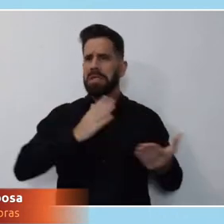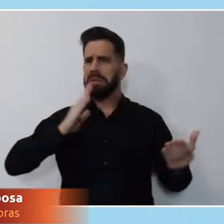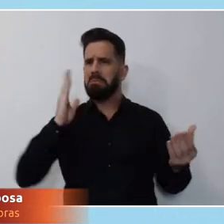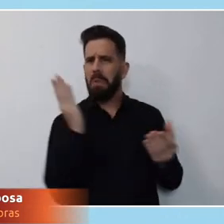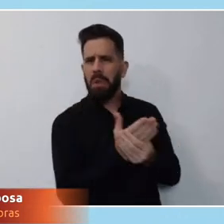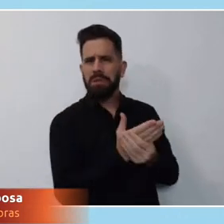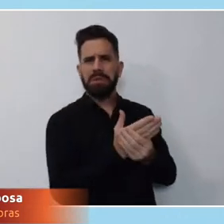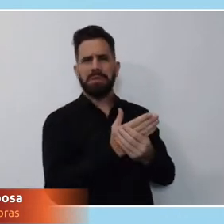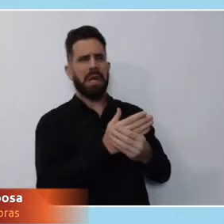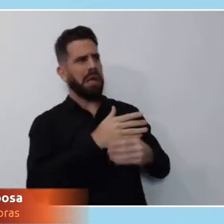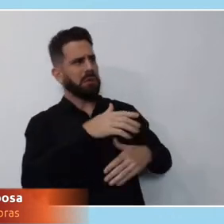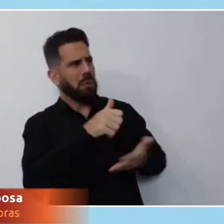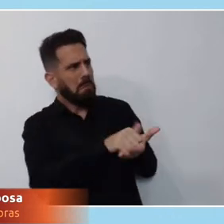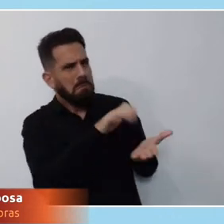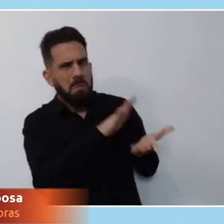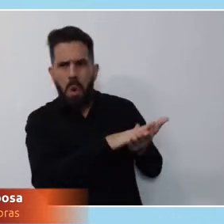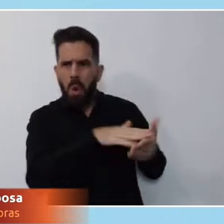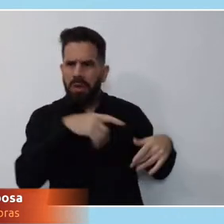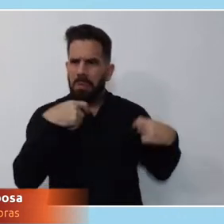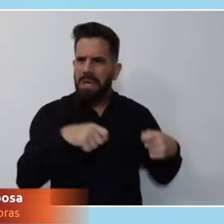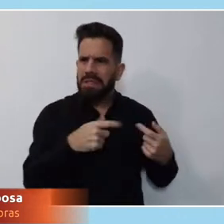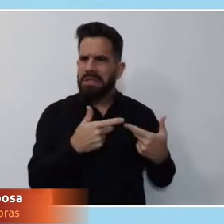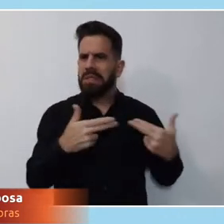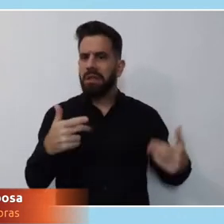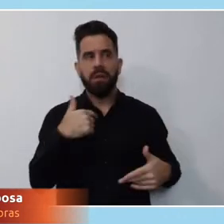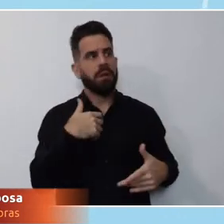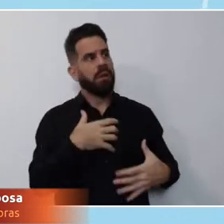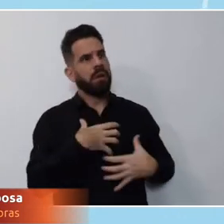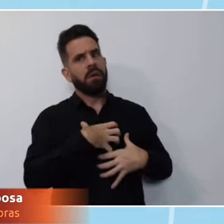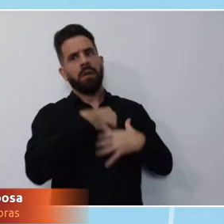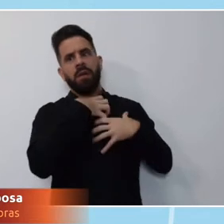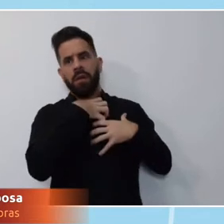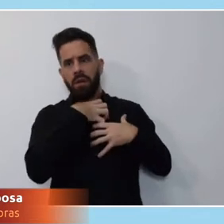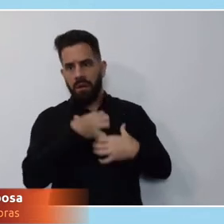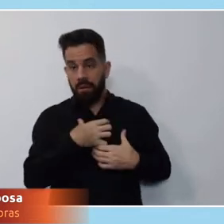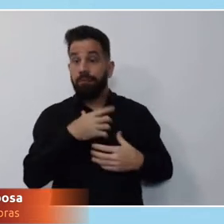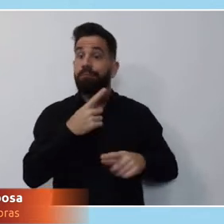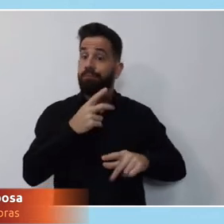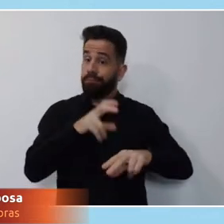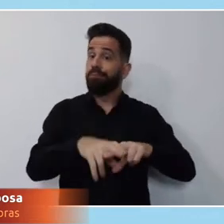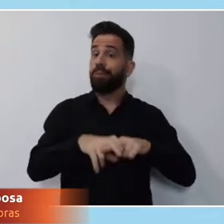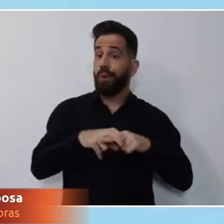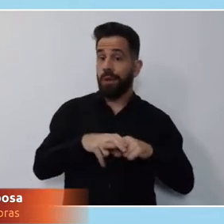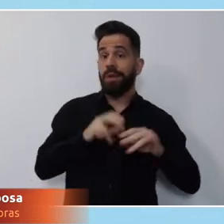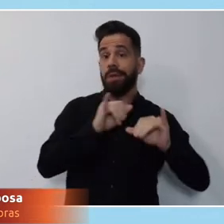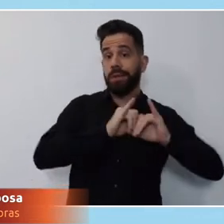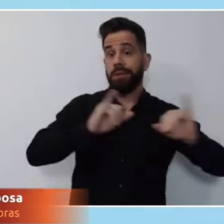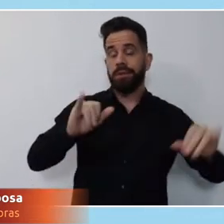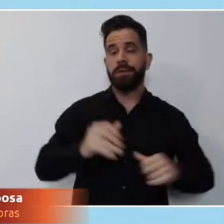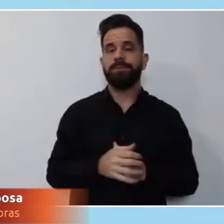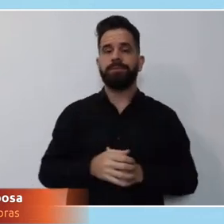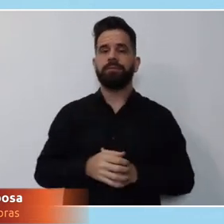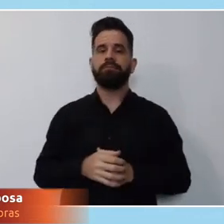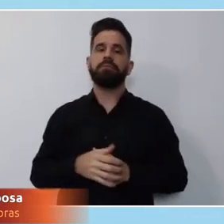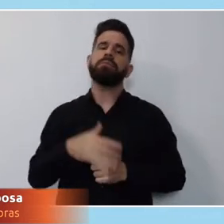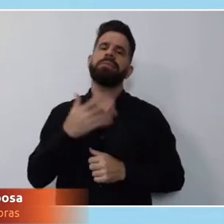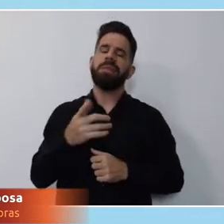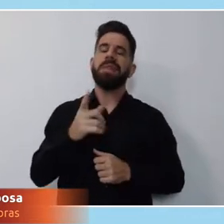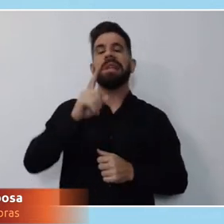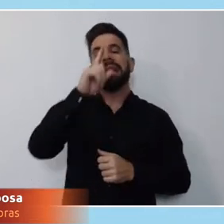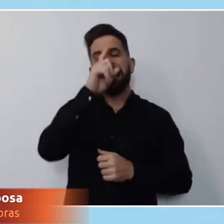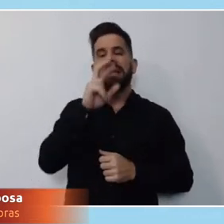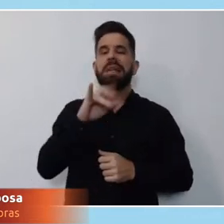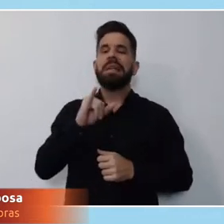por ter encontrado esses resíduos de agrotóxicos. E quais são os riscos, professora, que nós temos